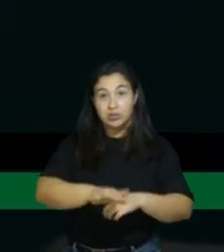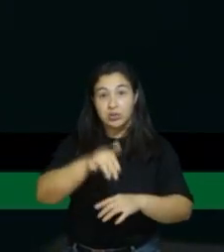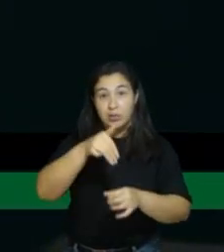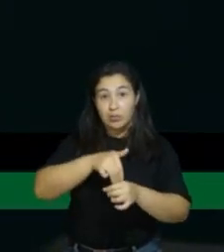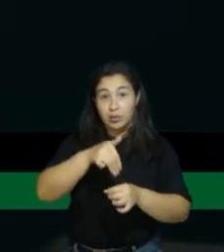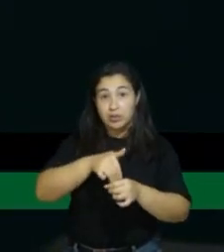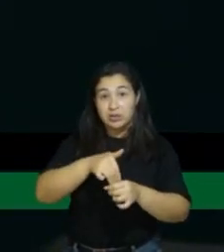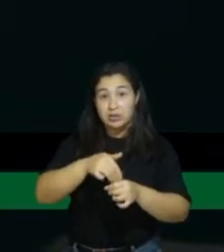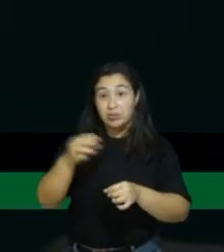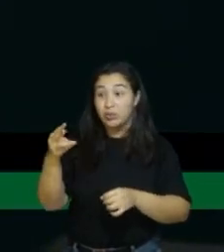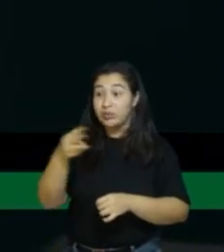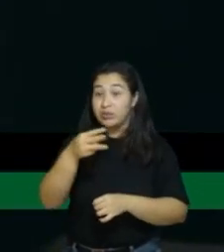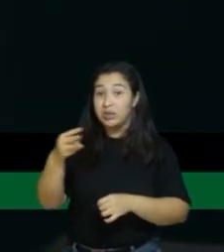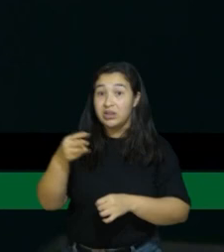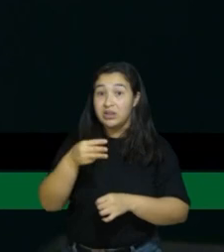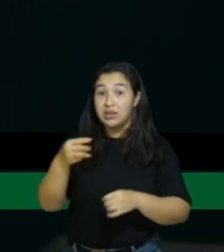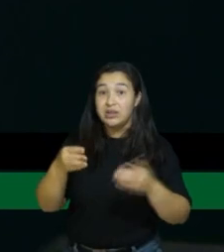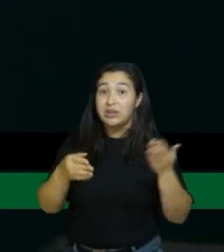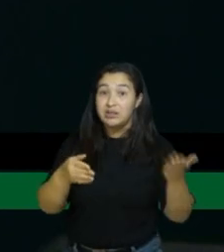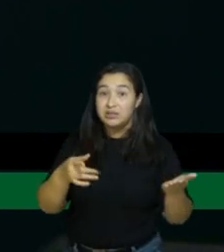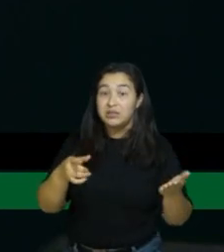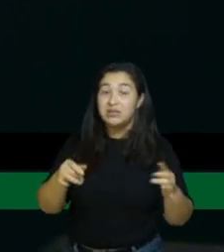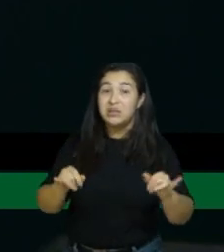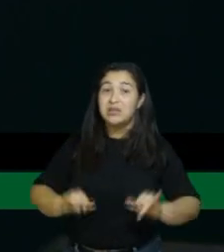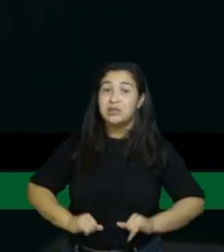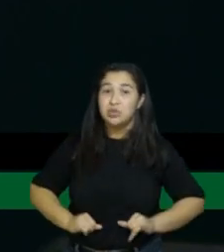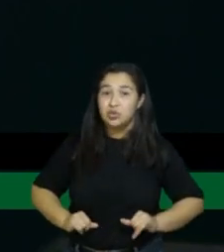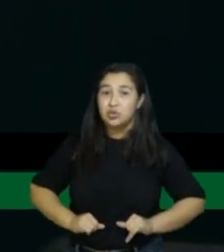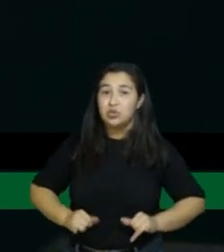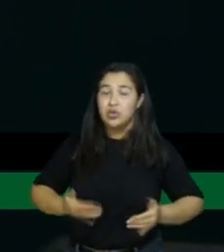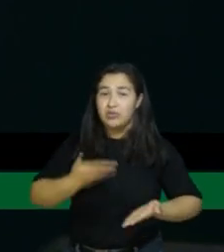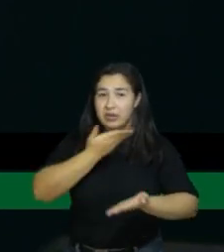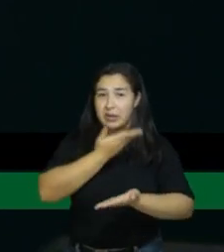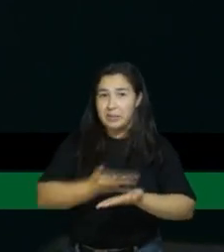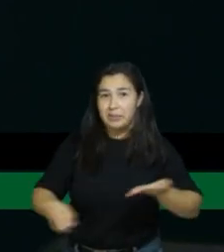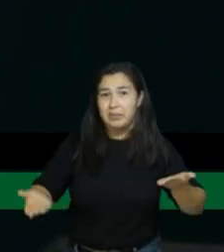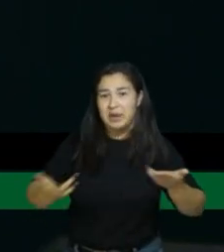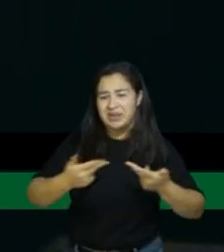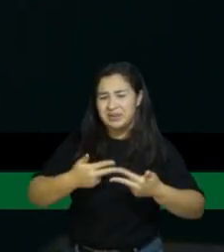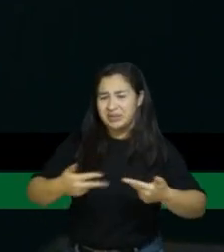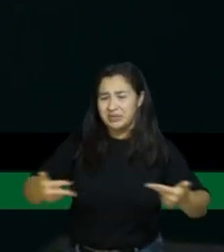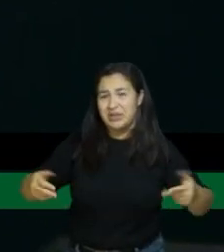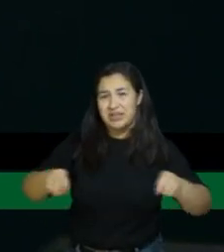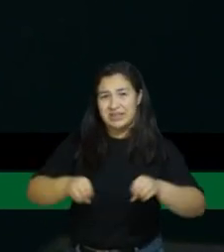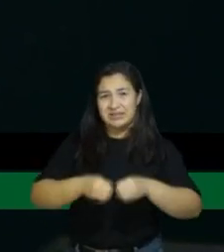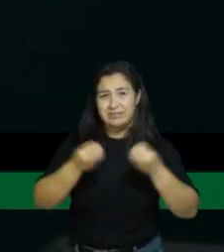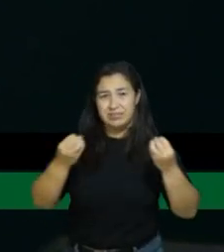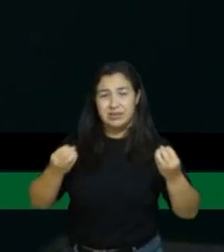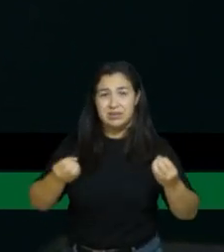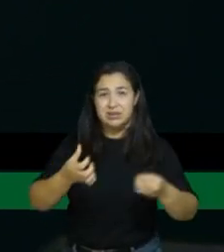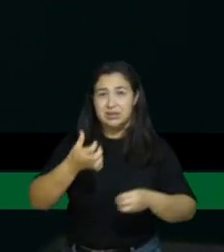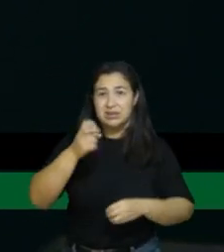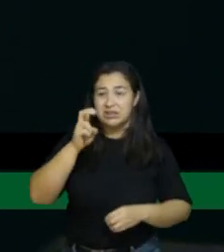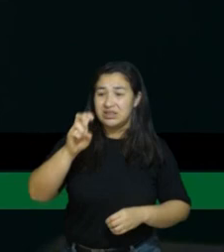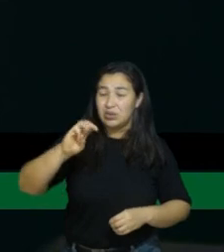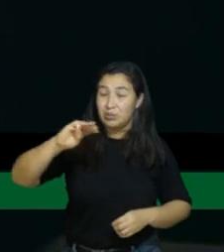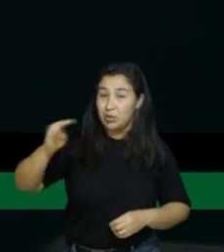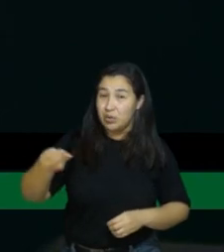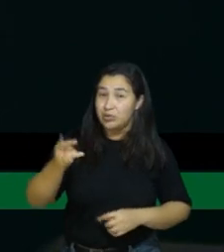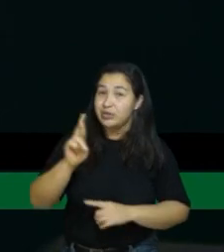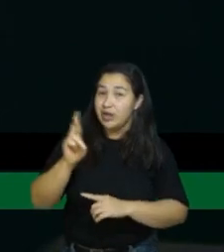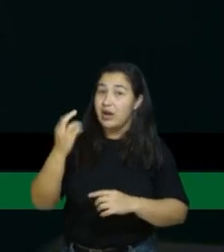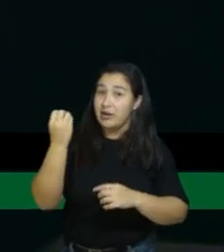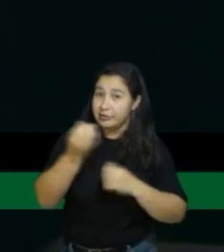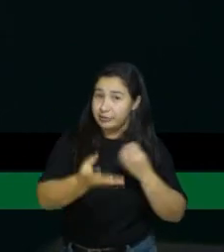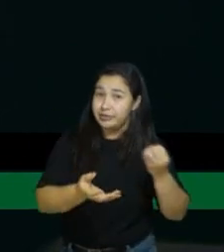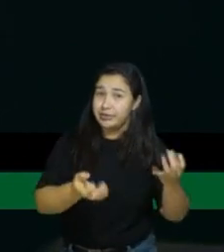33 municípios que tiveram agora prejuízos nessa enxurrada essa semana passada R milhões de reais enviados pela